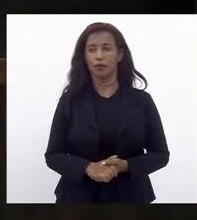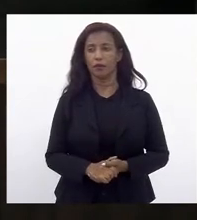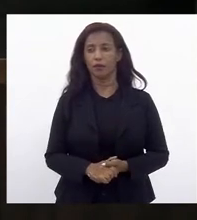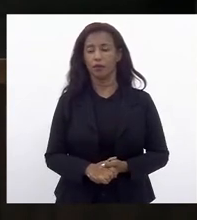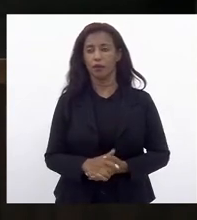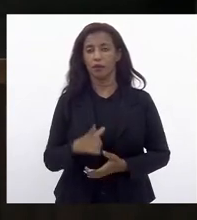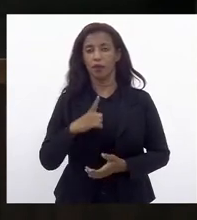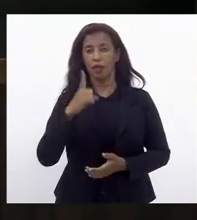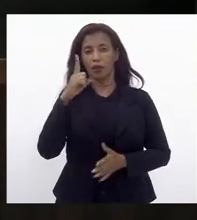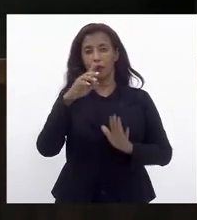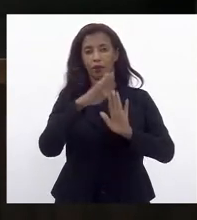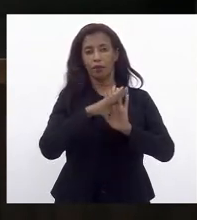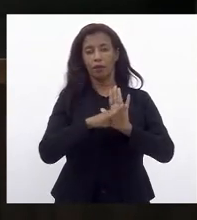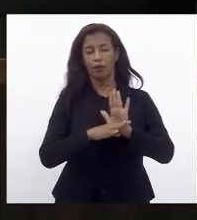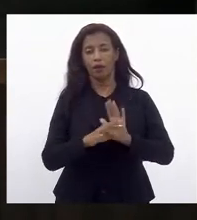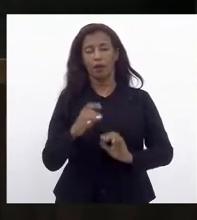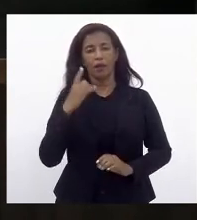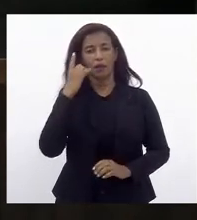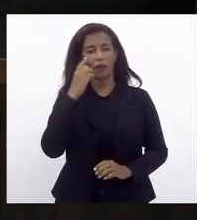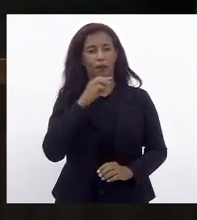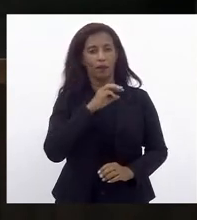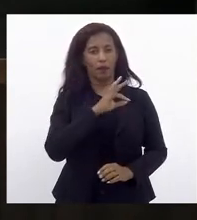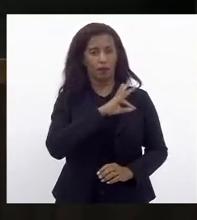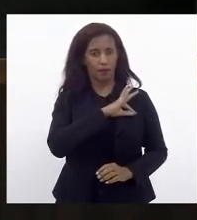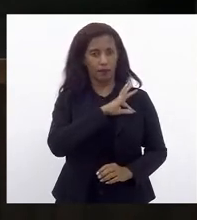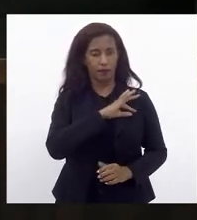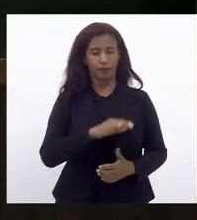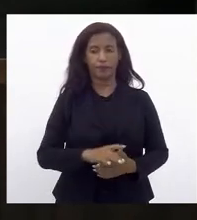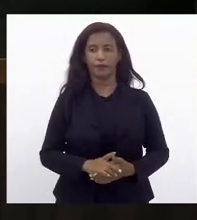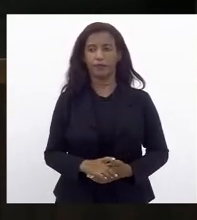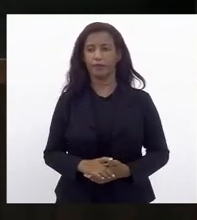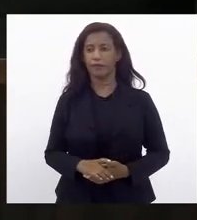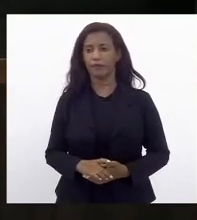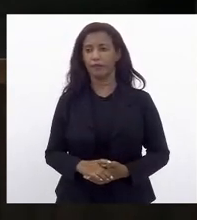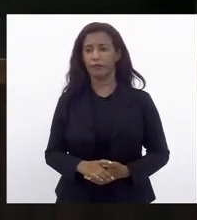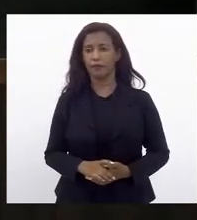Tenho pela ordem da deputada Marta Rocha.